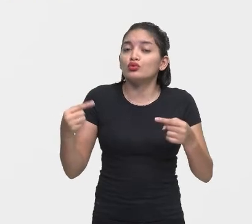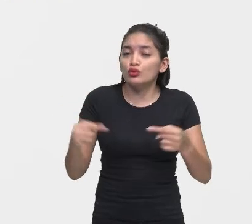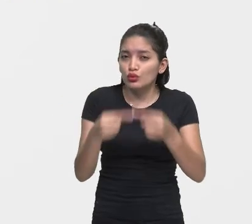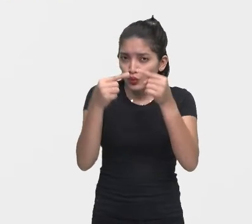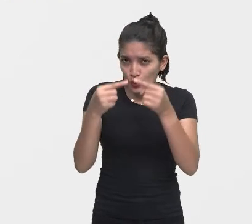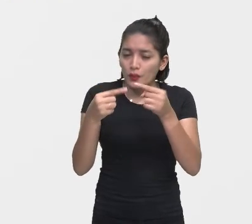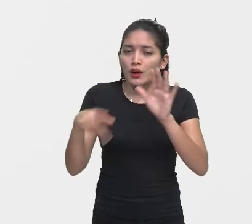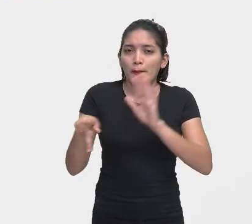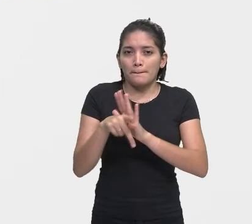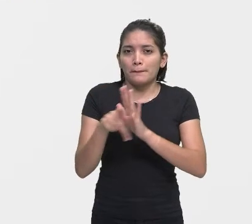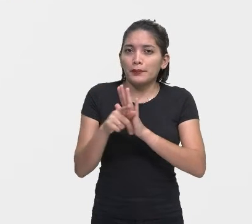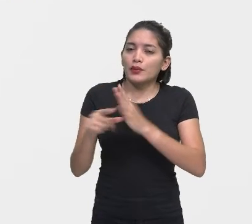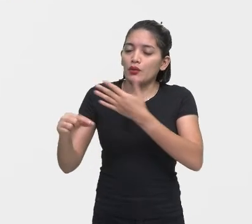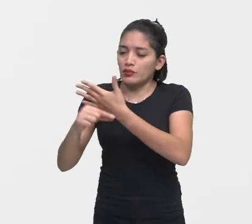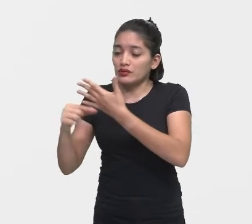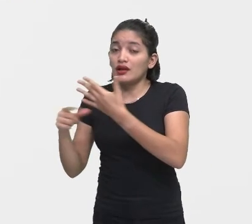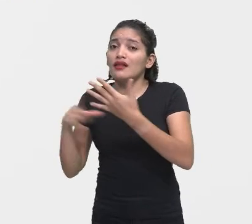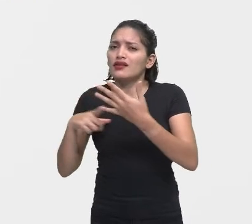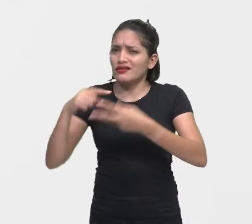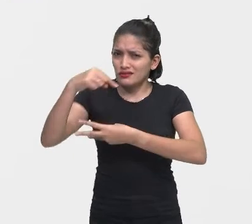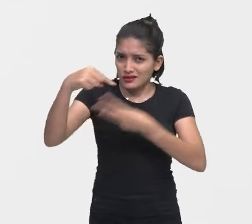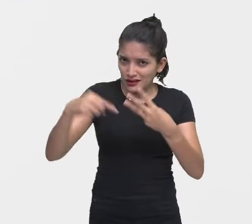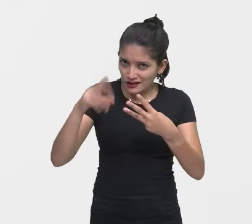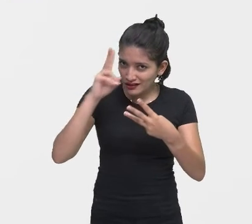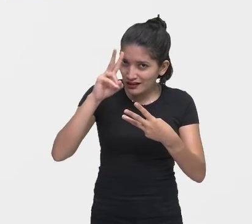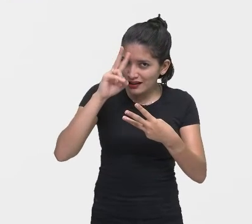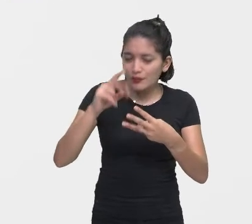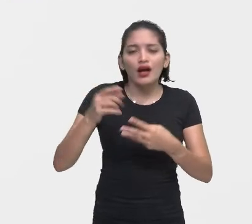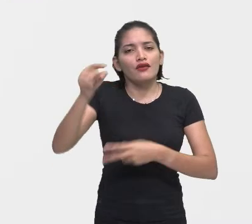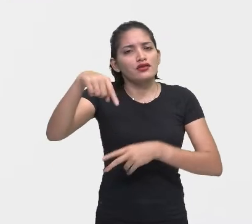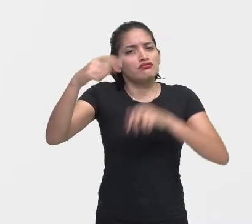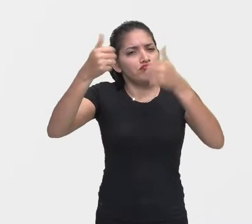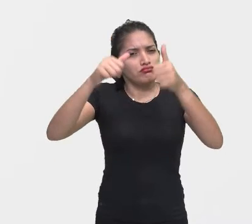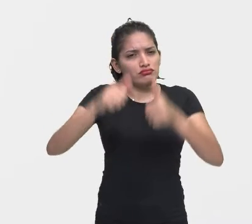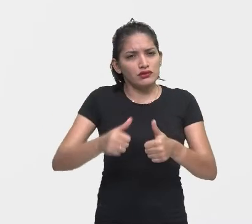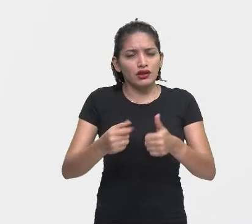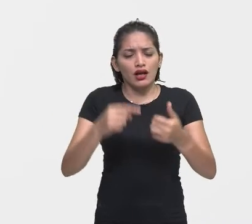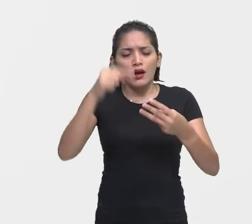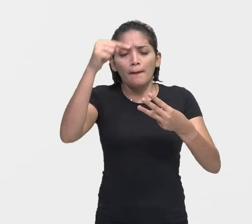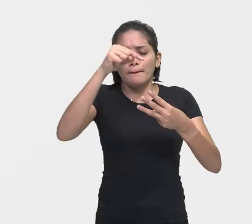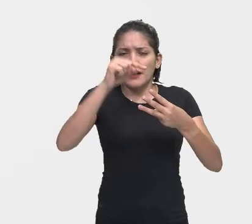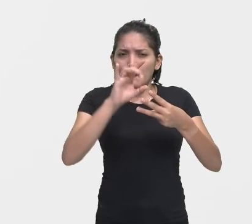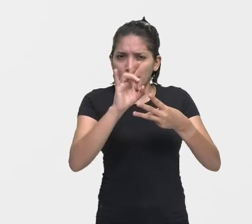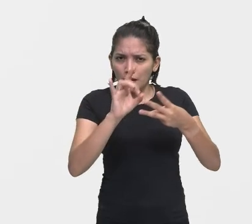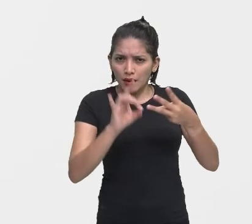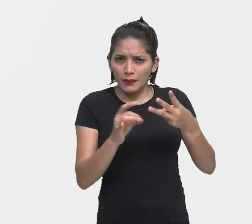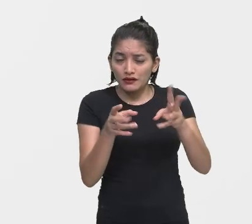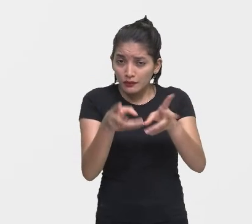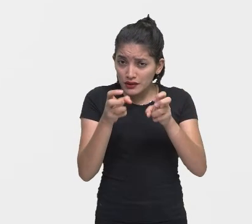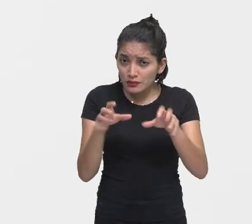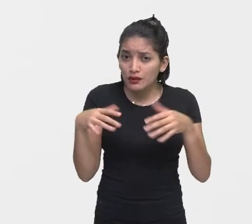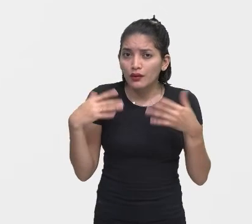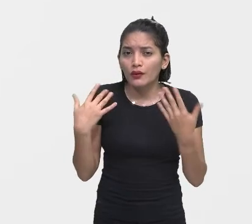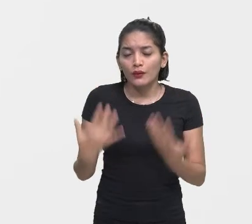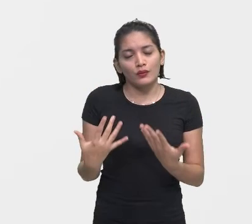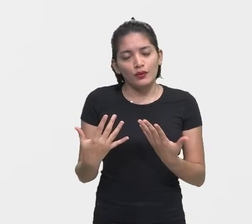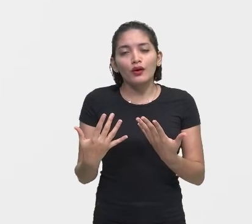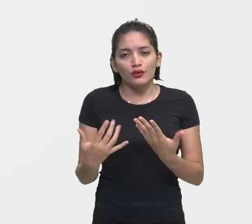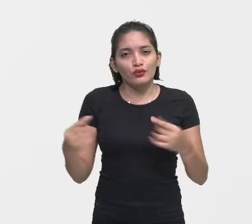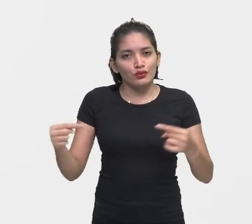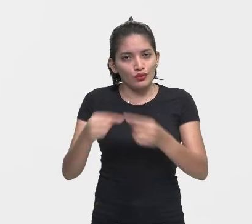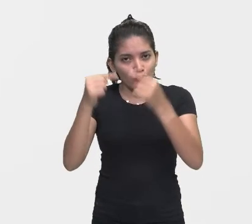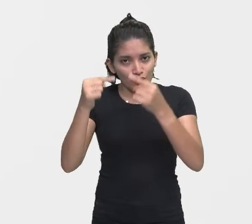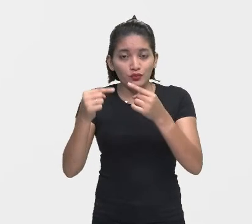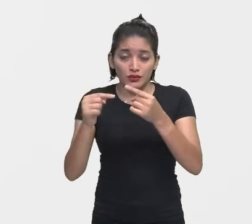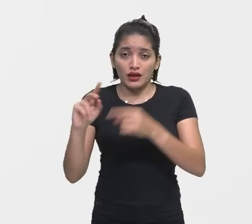de Fernando Pessoa. Nós temos 3 que nós vimos. Você vai analisar um por um e vai perceber. E aí você vai